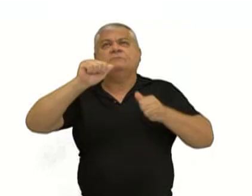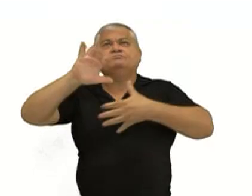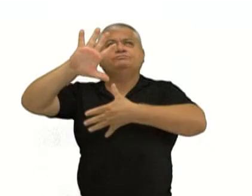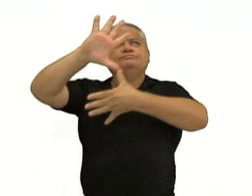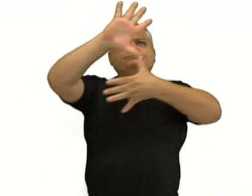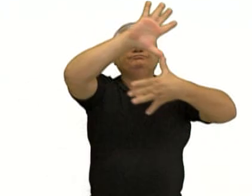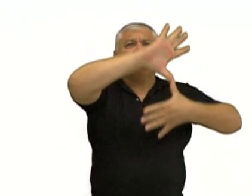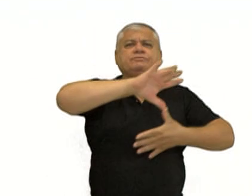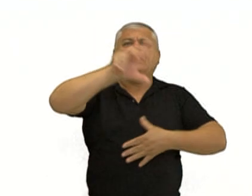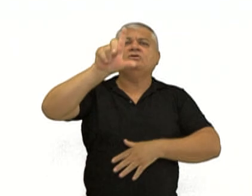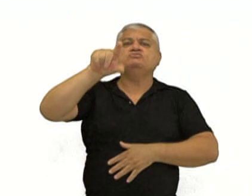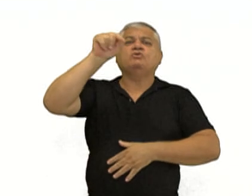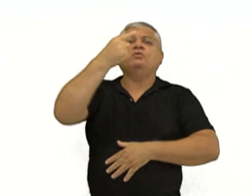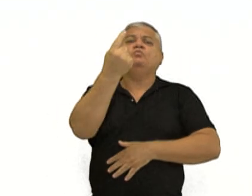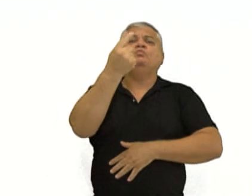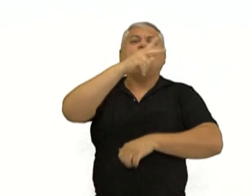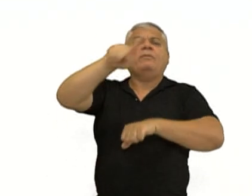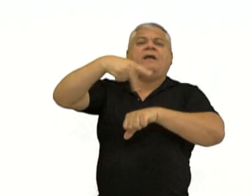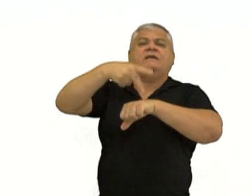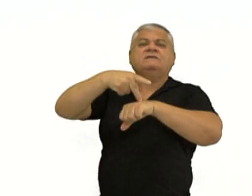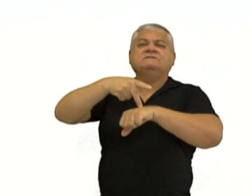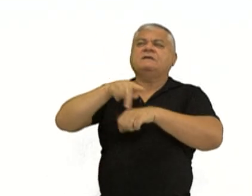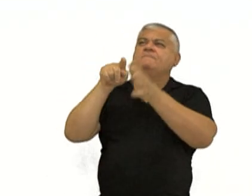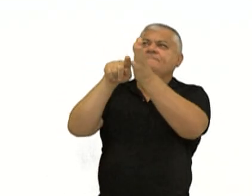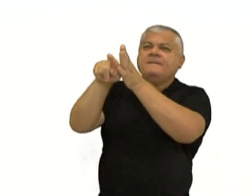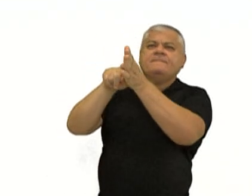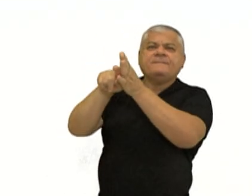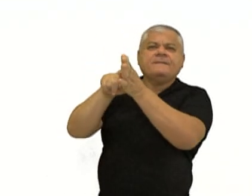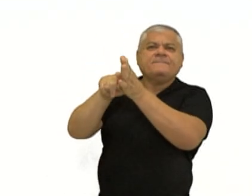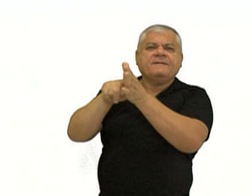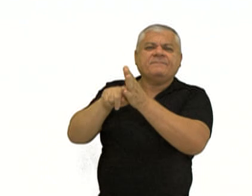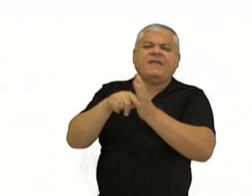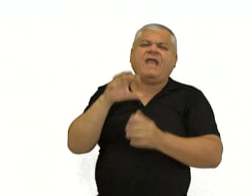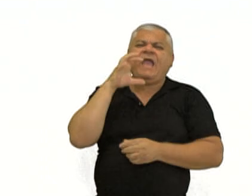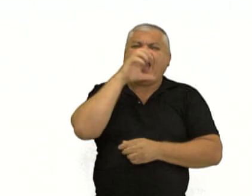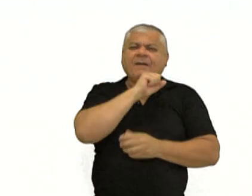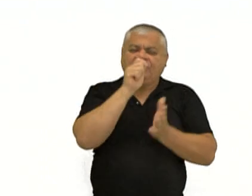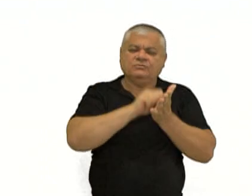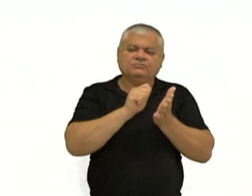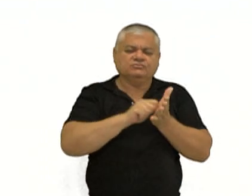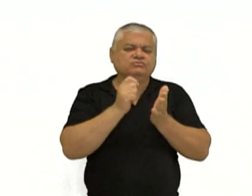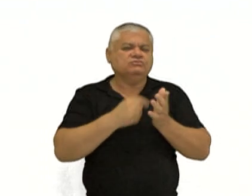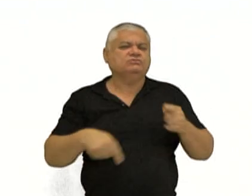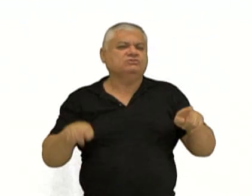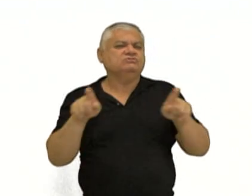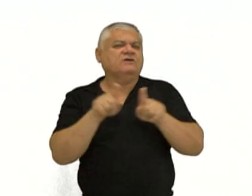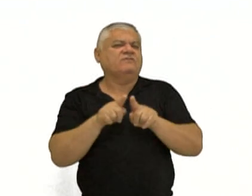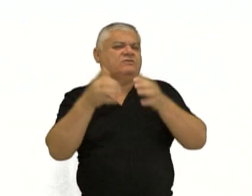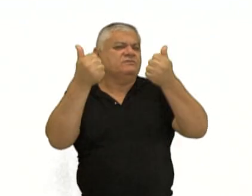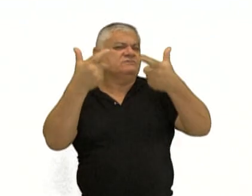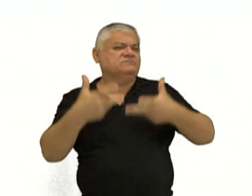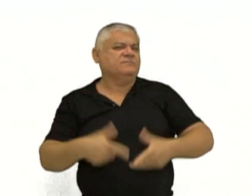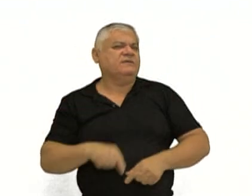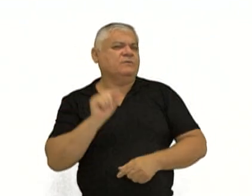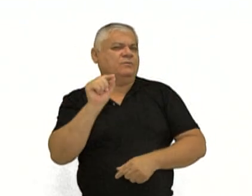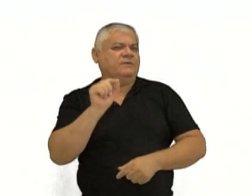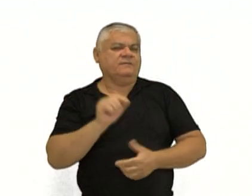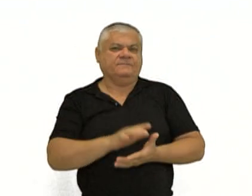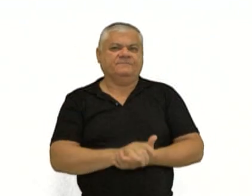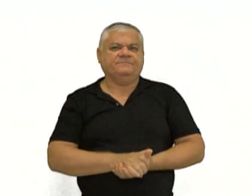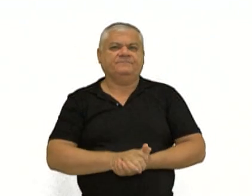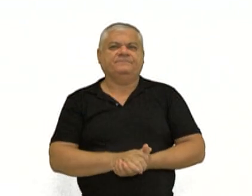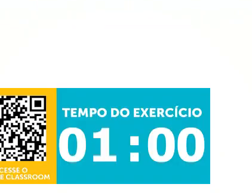um dos continentes para realizar uma pesquisa. Então, copiem rapidinho no caderno, a gente já volta e eu já explico direitinho o que é para fazer.